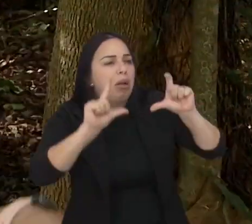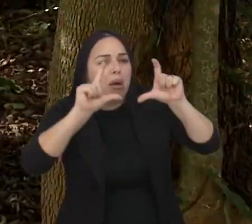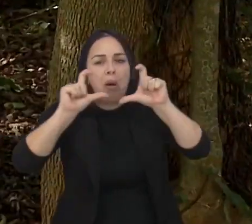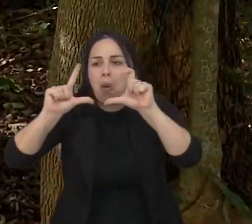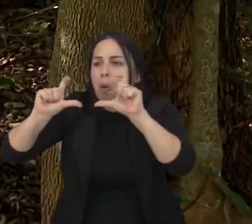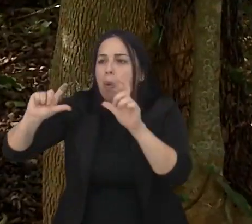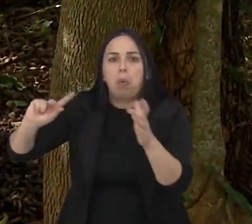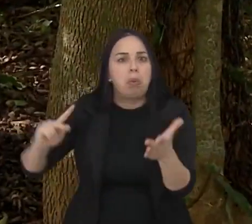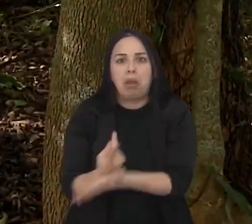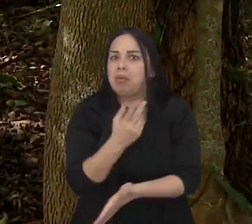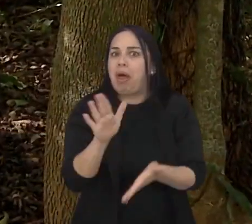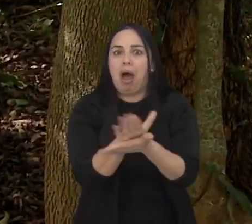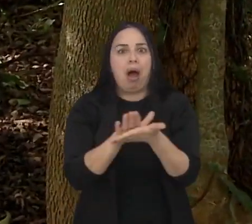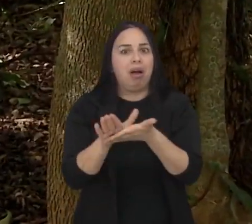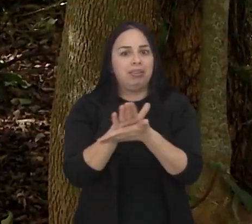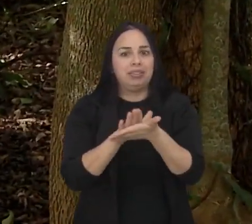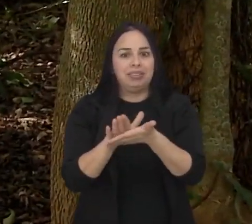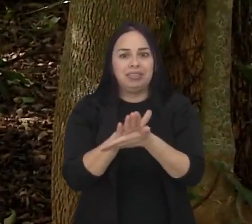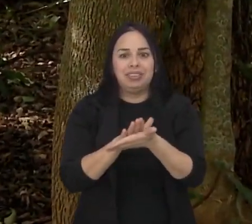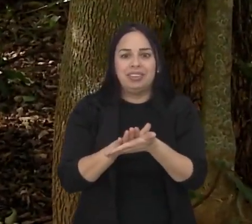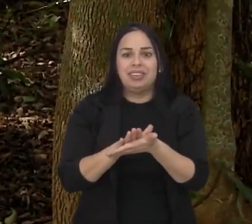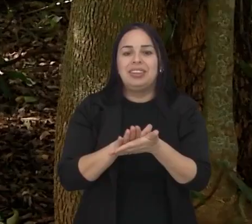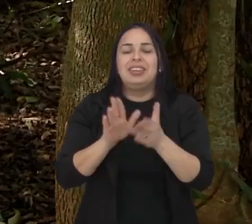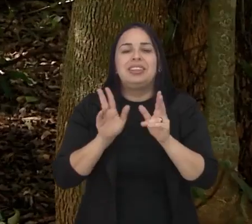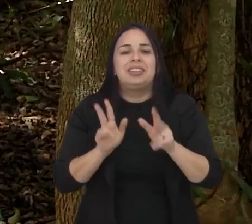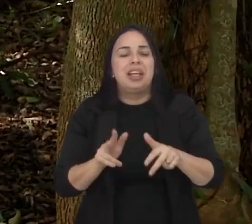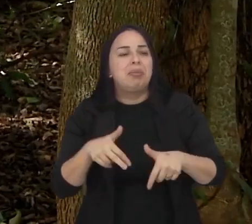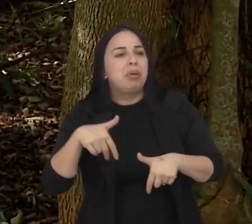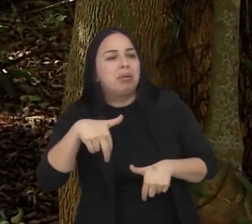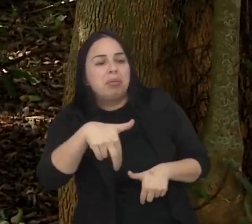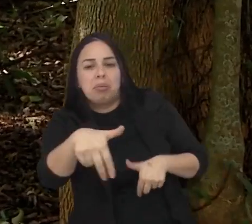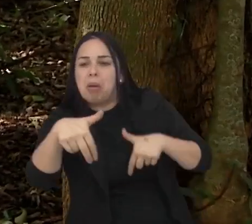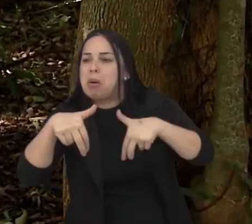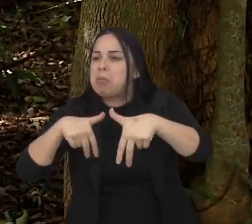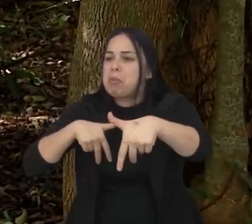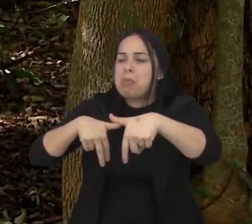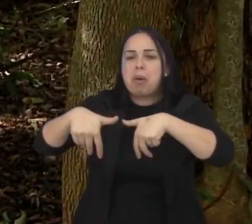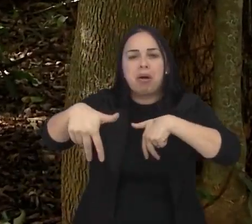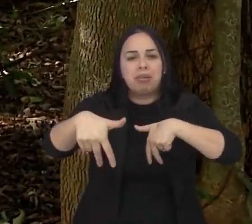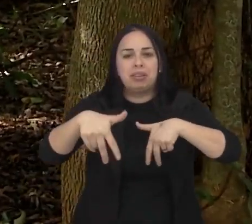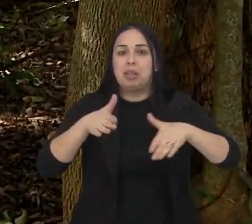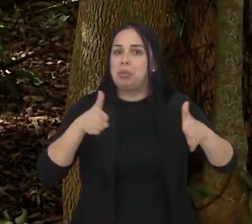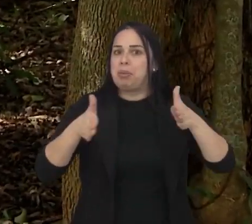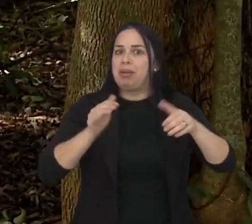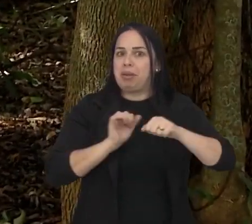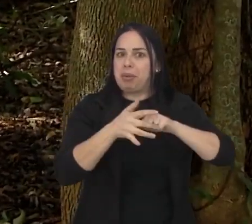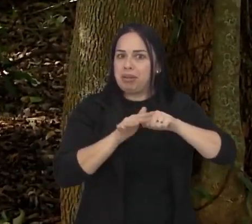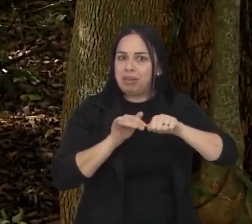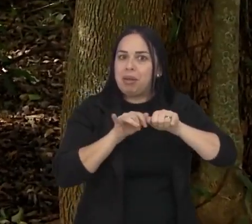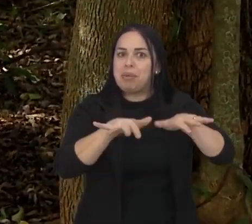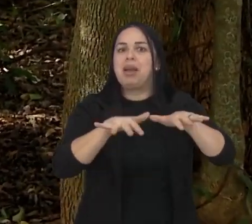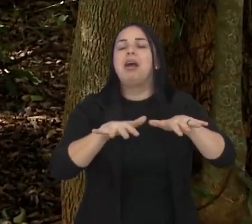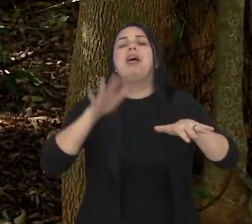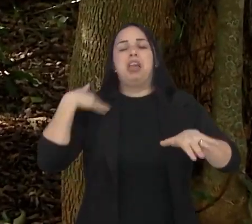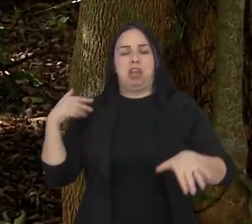as fotos, não acontece nada. Tem sempre um guardinha passeando para lá e para cá. E mesmo na pandemia eu vim assim mesmo. Estou